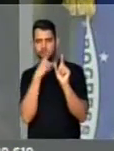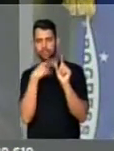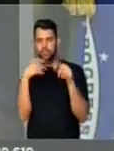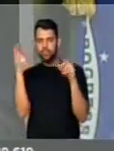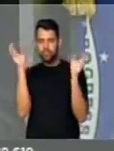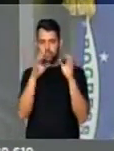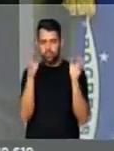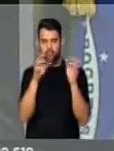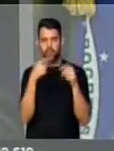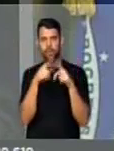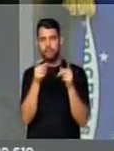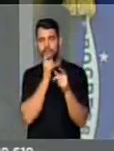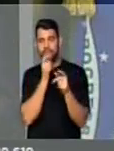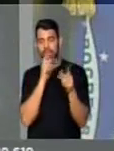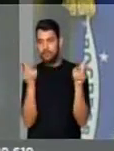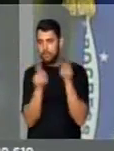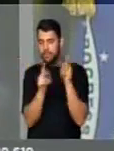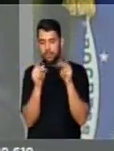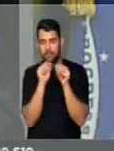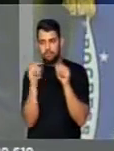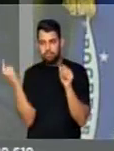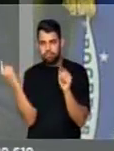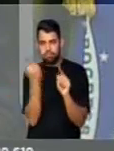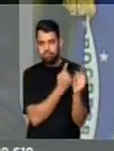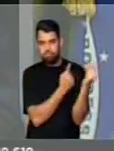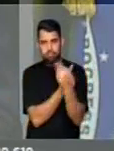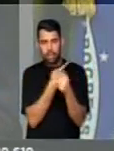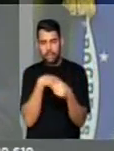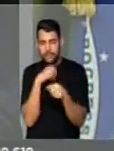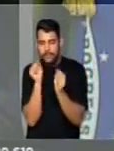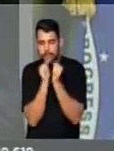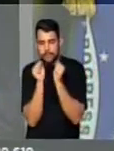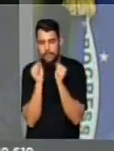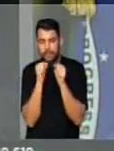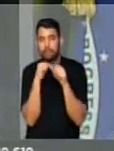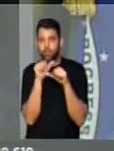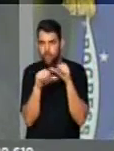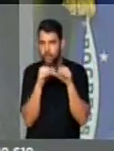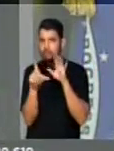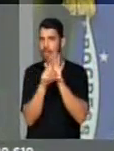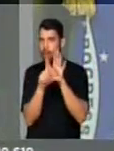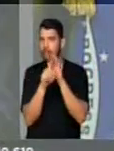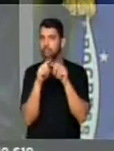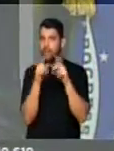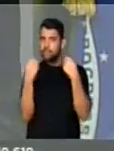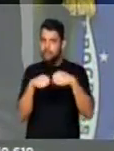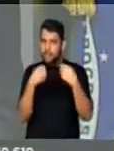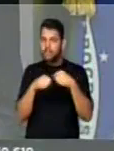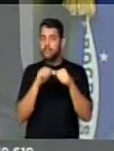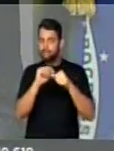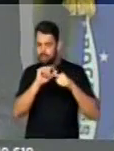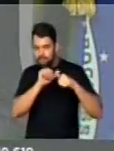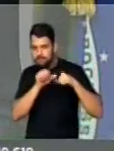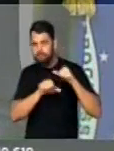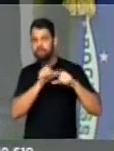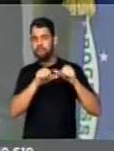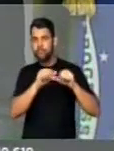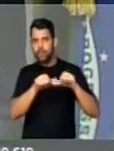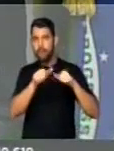vento no frio do inverno entra de um lado e sai pelo outro. Avançamos, sim, mas é preciso avançar